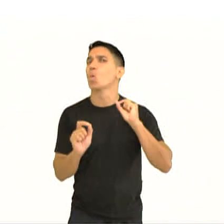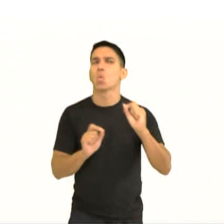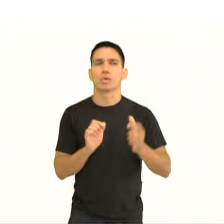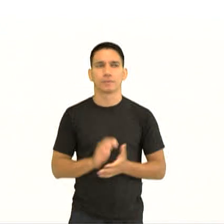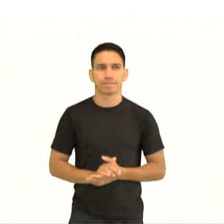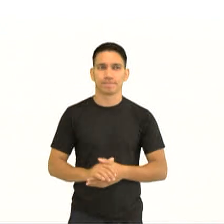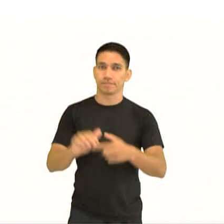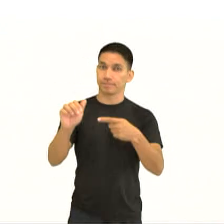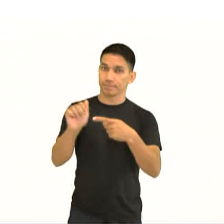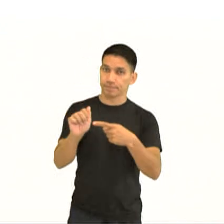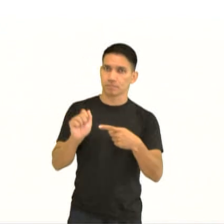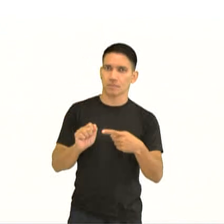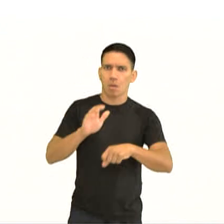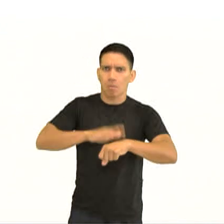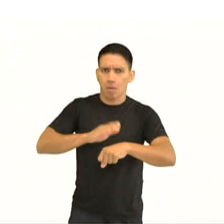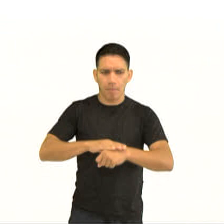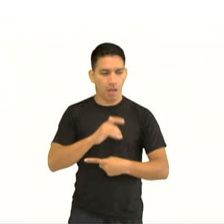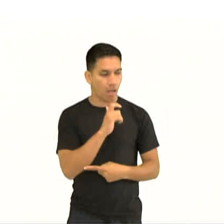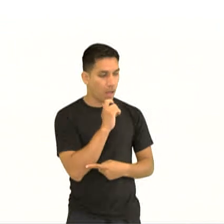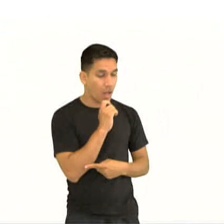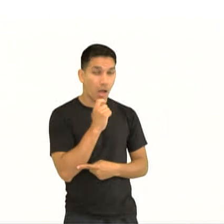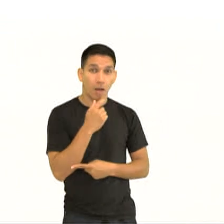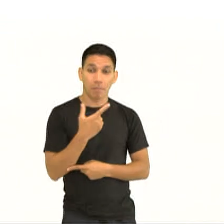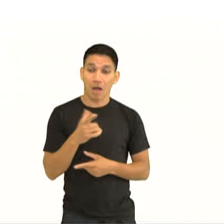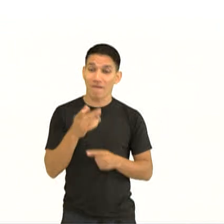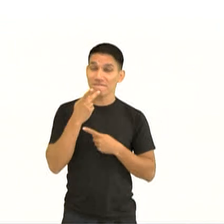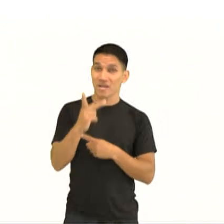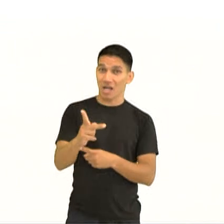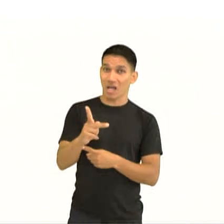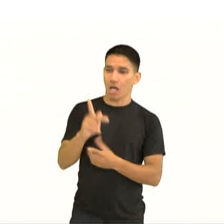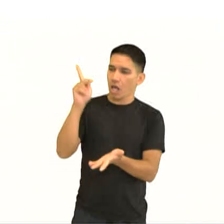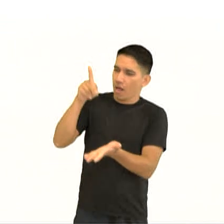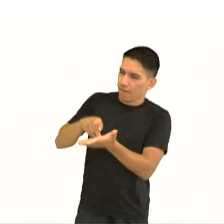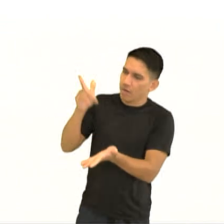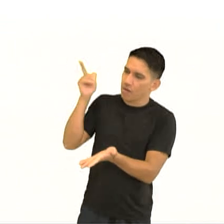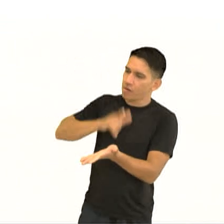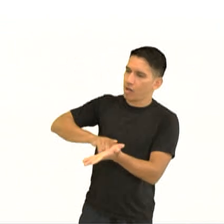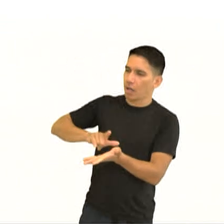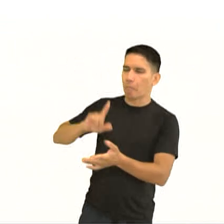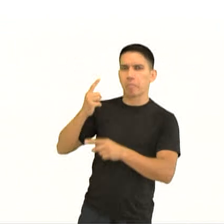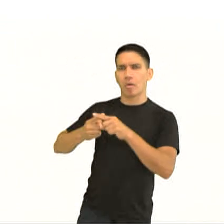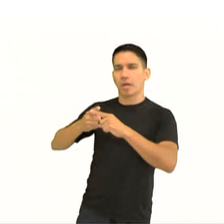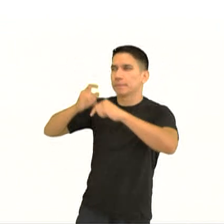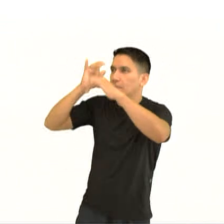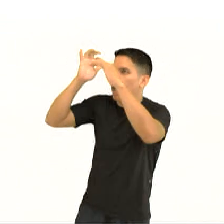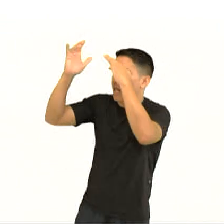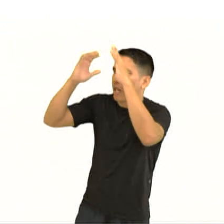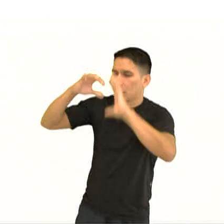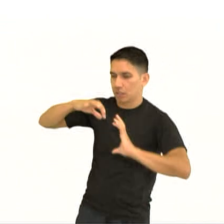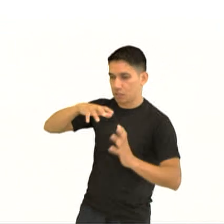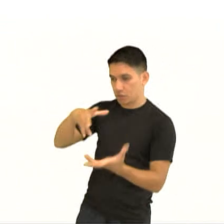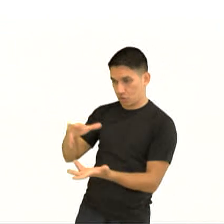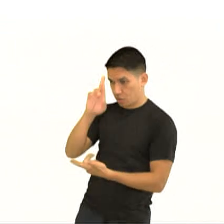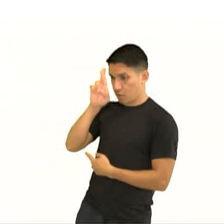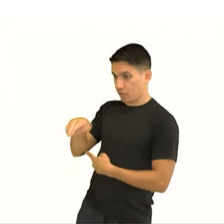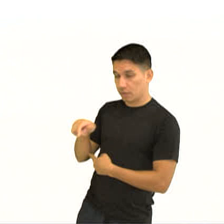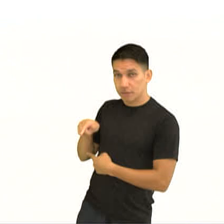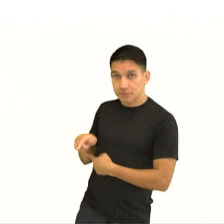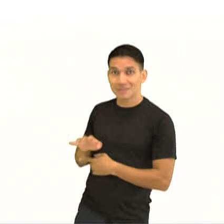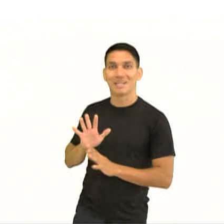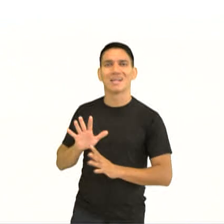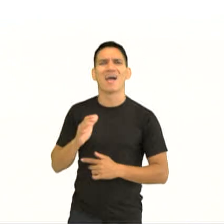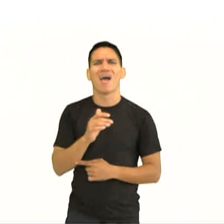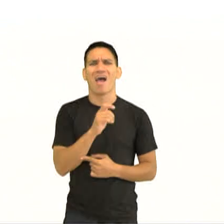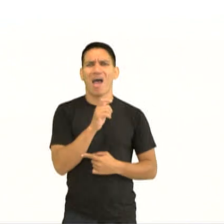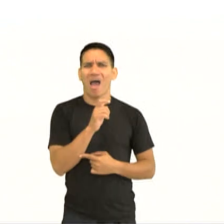A. Enquanto Platão defendia que a verdade pode ser alcançada pelas ideias perfeitas do mundo inteligível, para Aristóteles